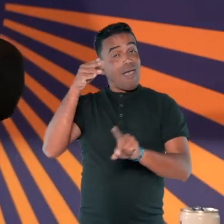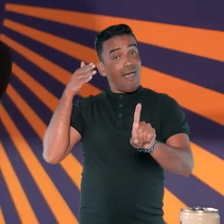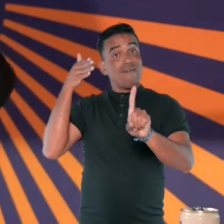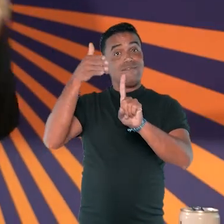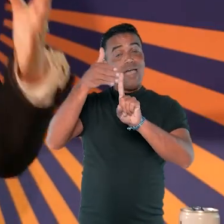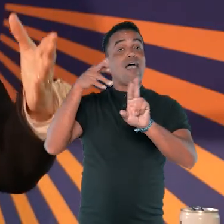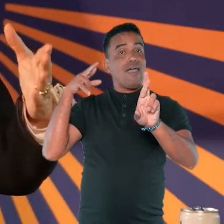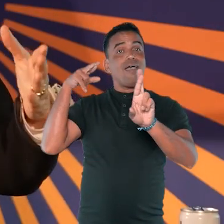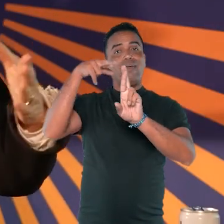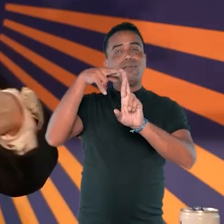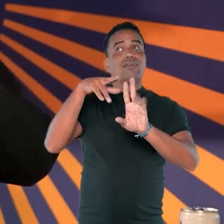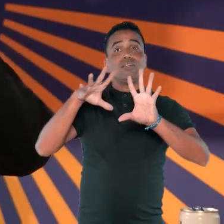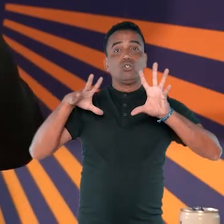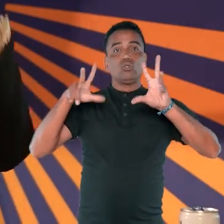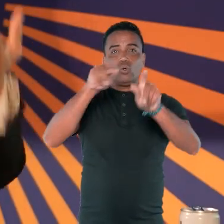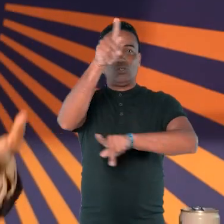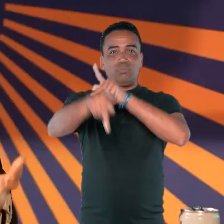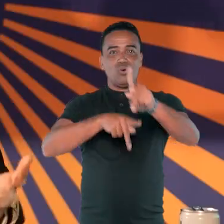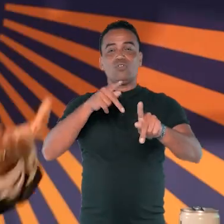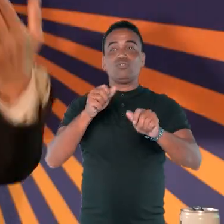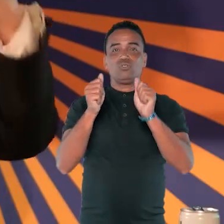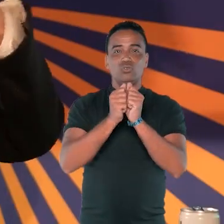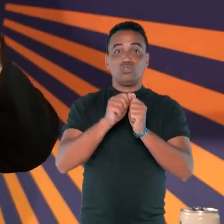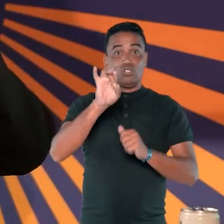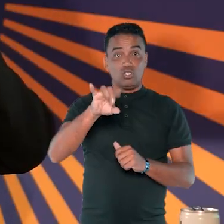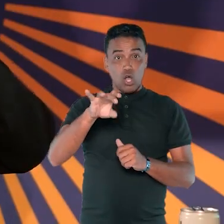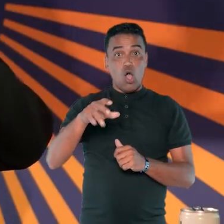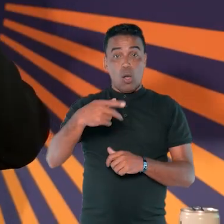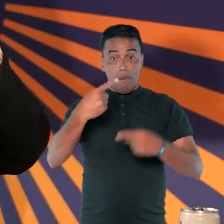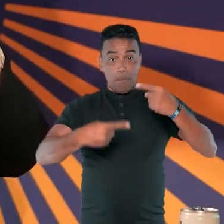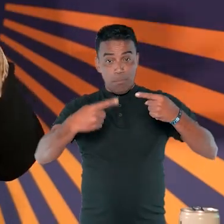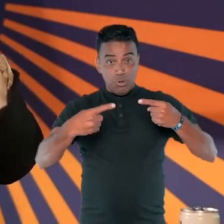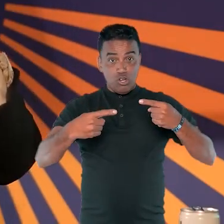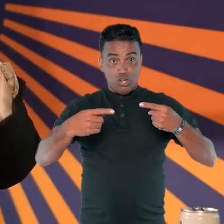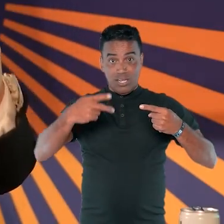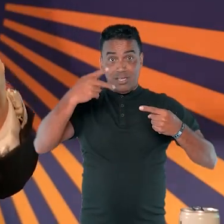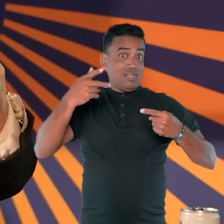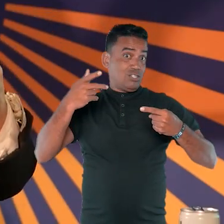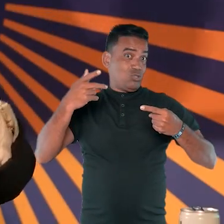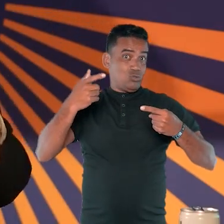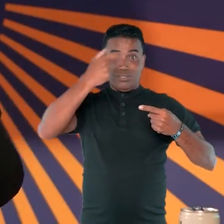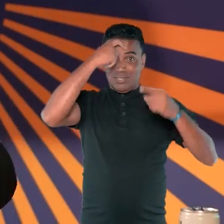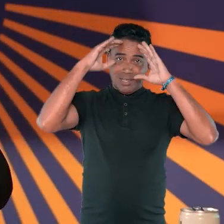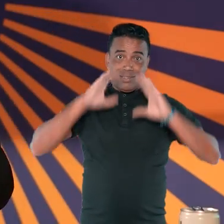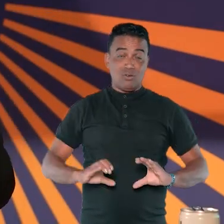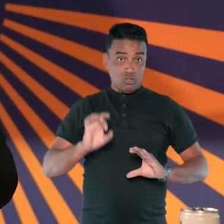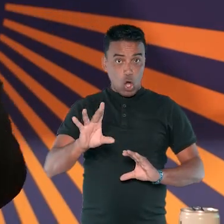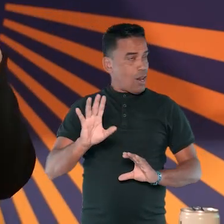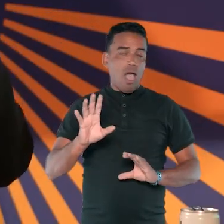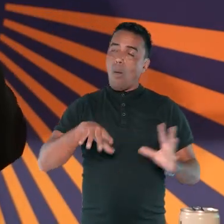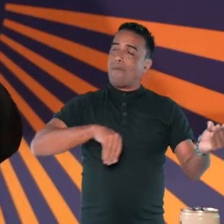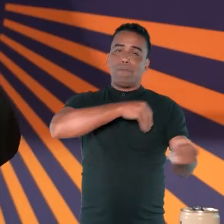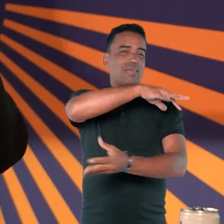com todo mundo junto, não são só políticos, não são só cidadãos, mas este povo se apresentou. Quer dizer,